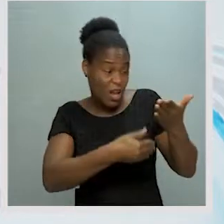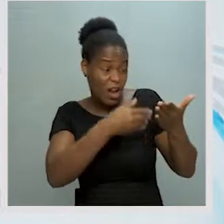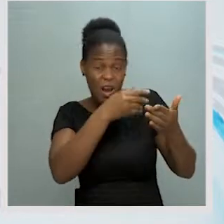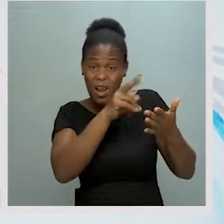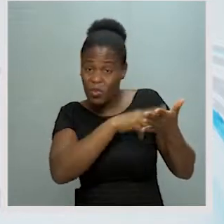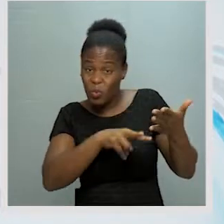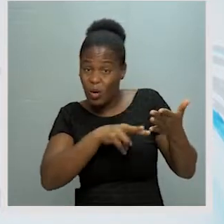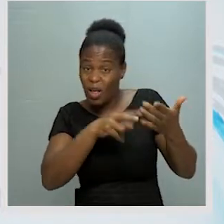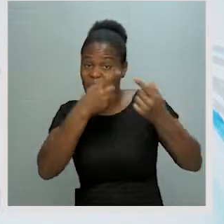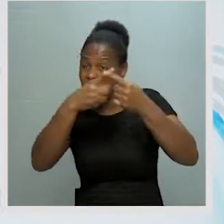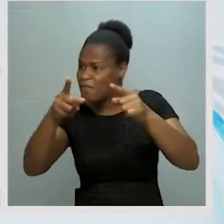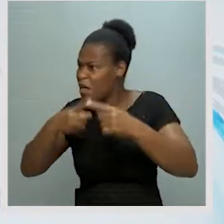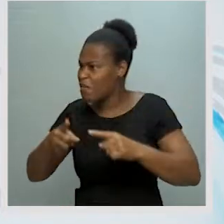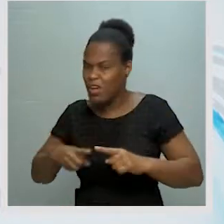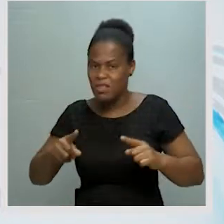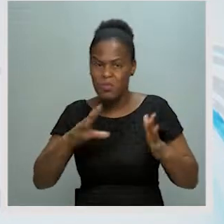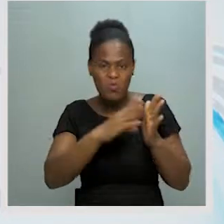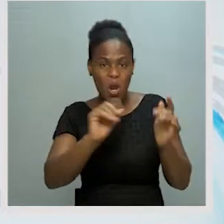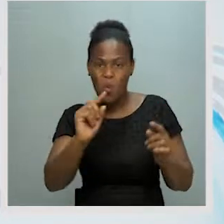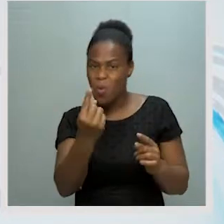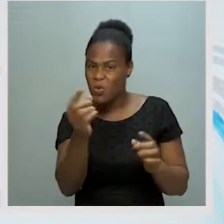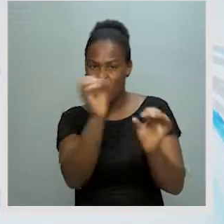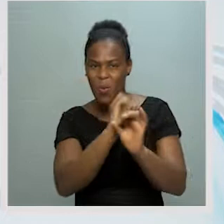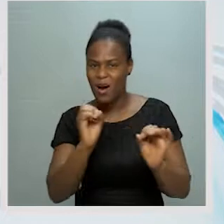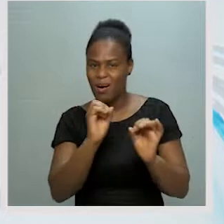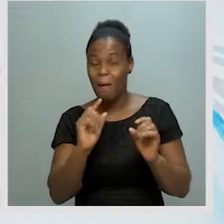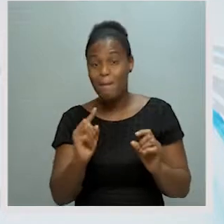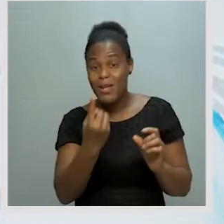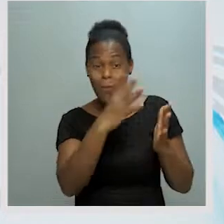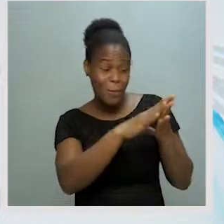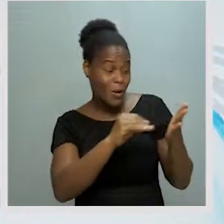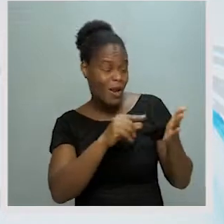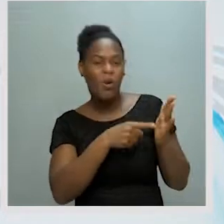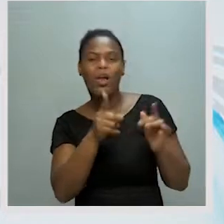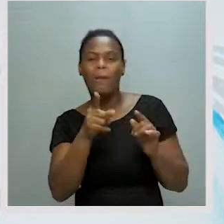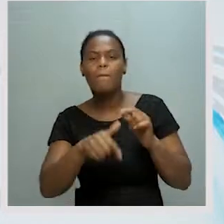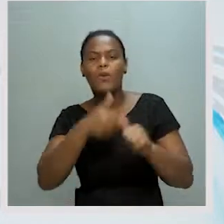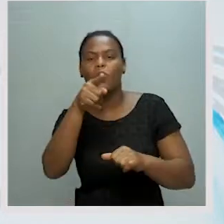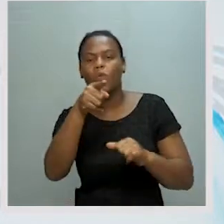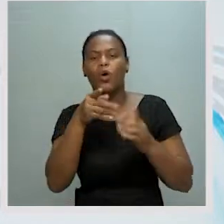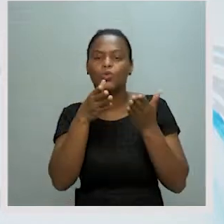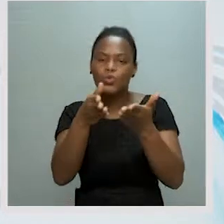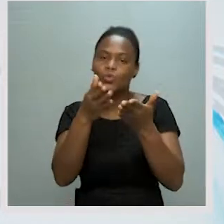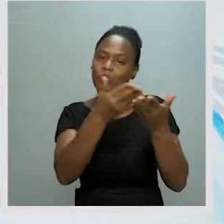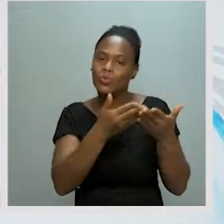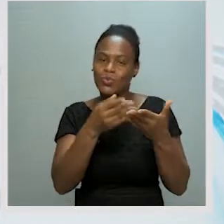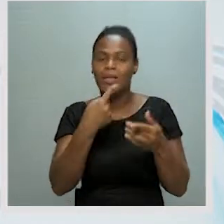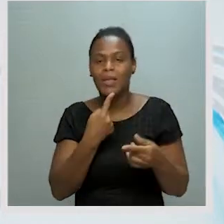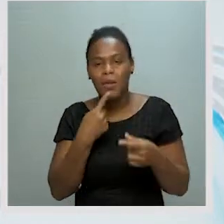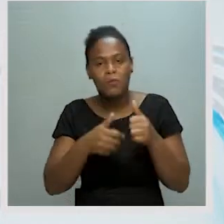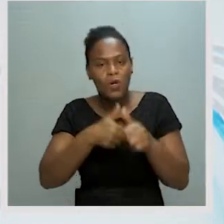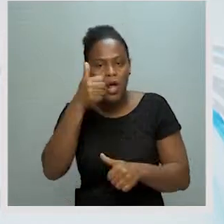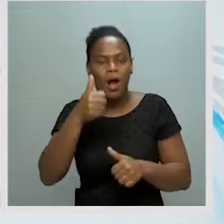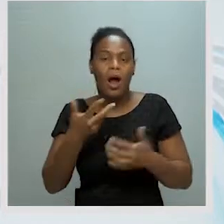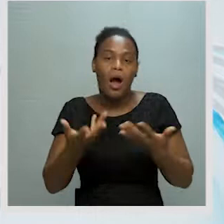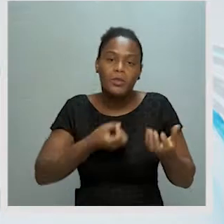há uma receita, não há um modelo único. O melhor modelo é aquilo que lhe sirva melhor para o seu estudo, que você compreenda melhor,